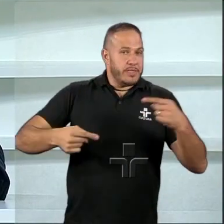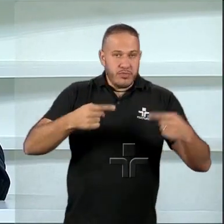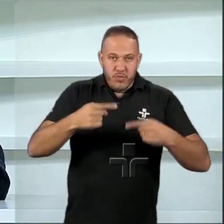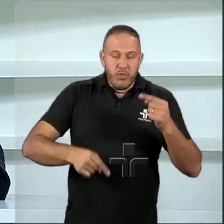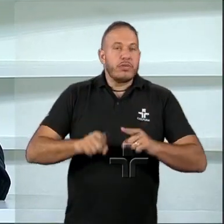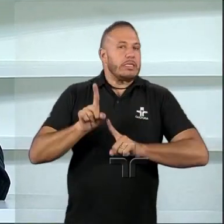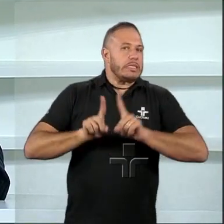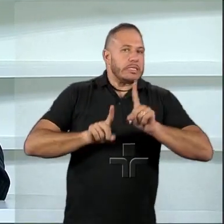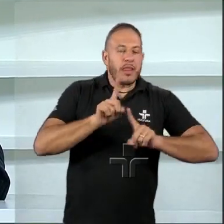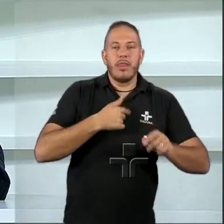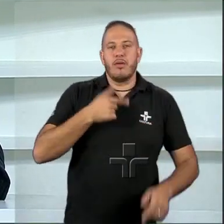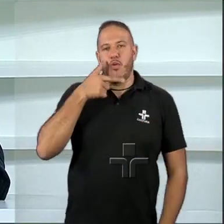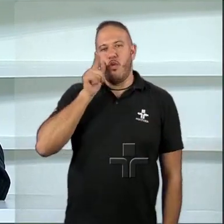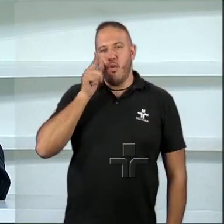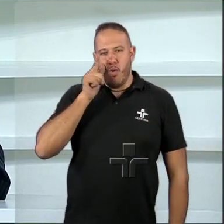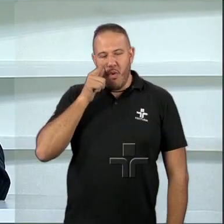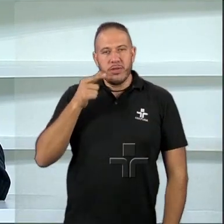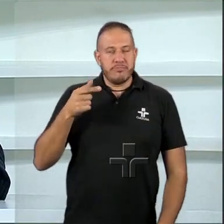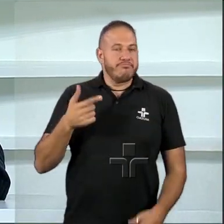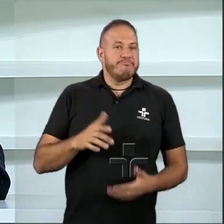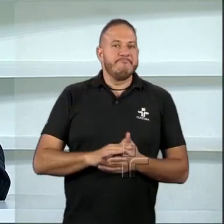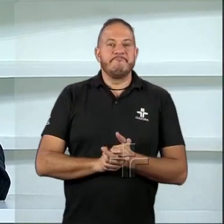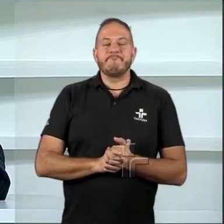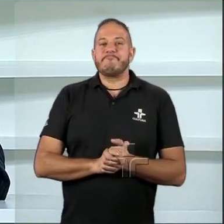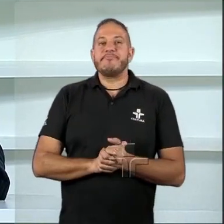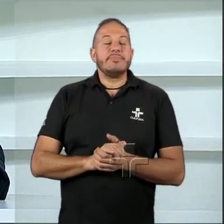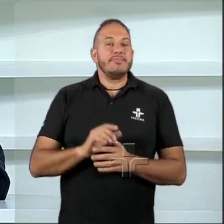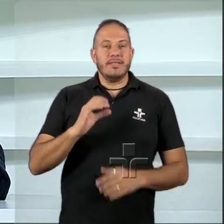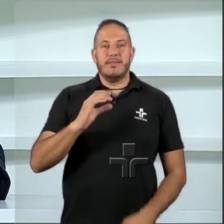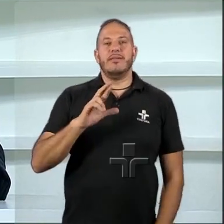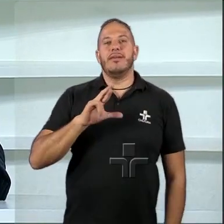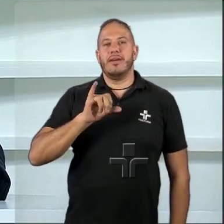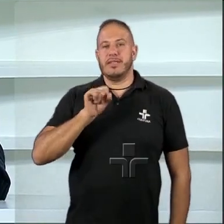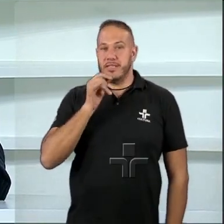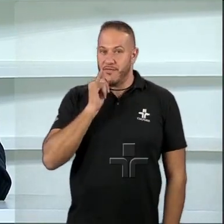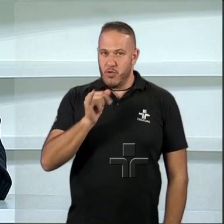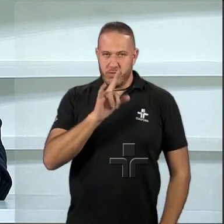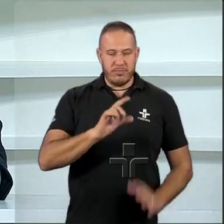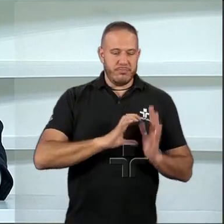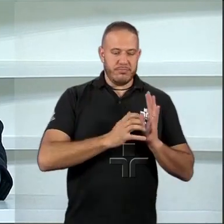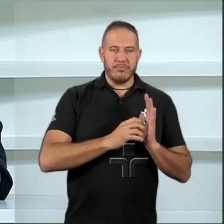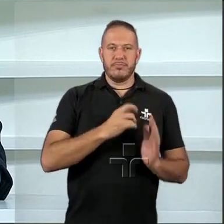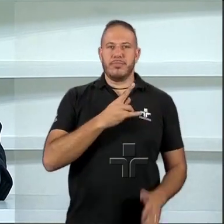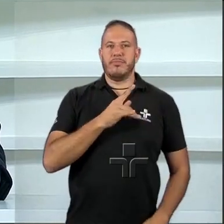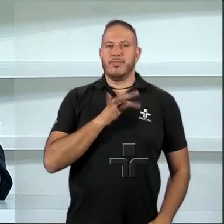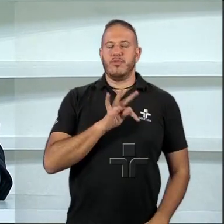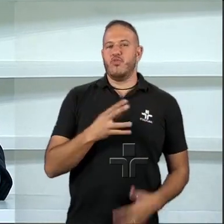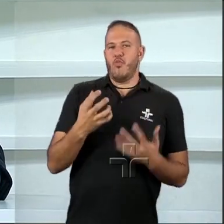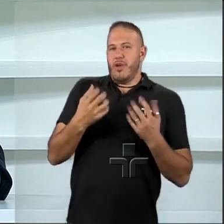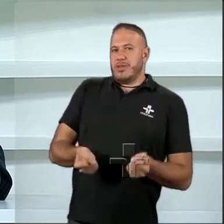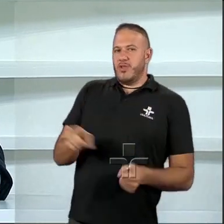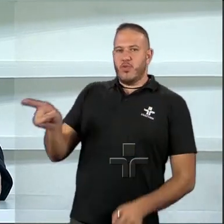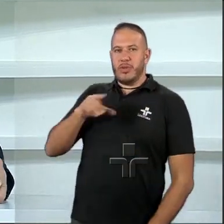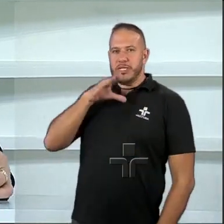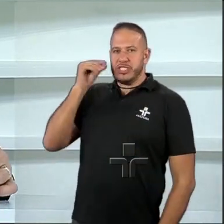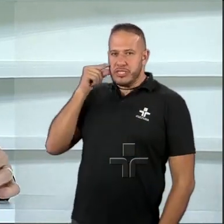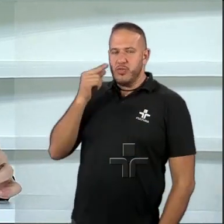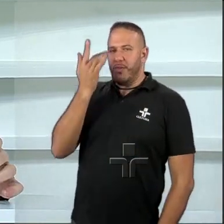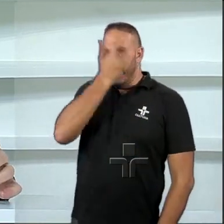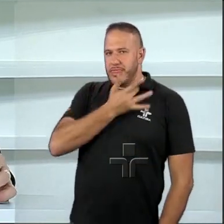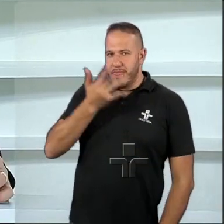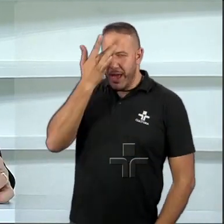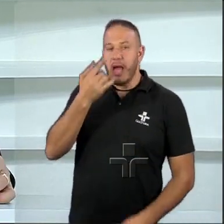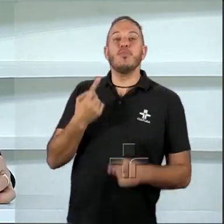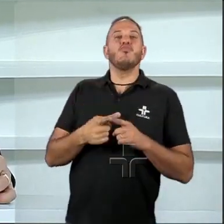de ontem, a Cristina dizia o seguinte: o PT rejeitou a chapa Ciro Haddad porque